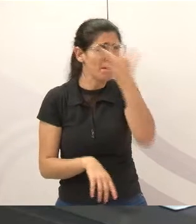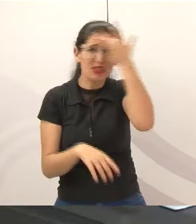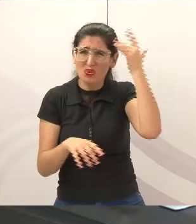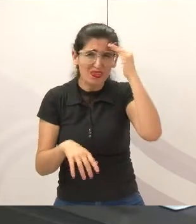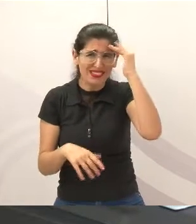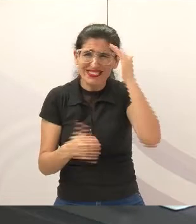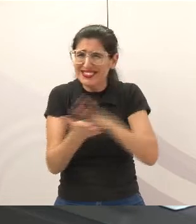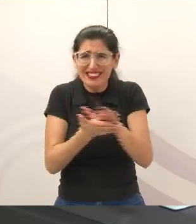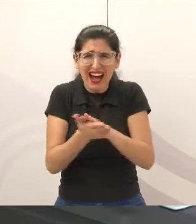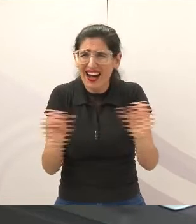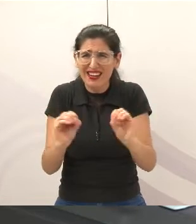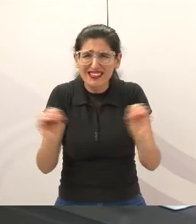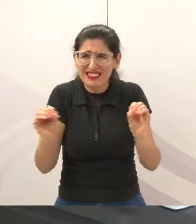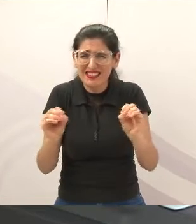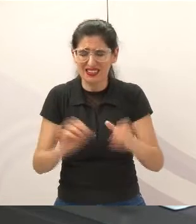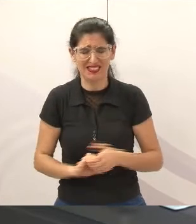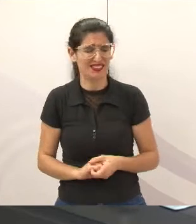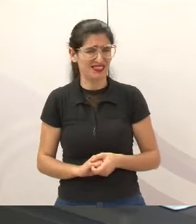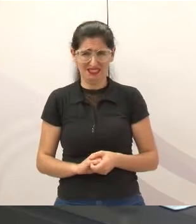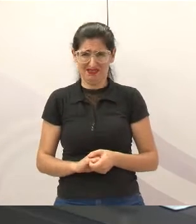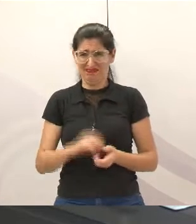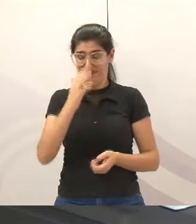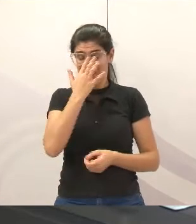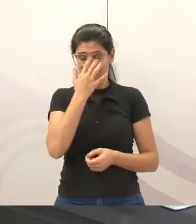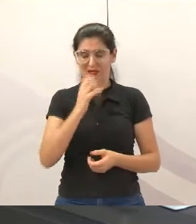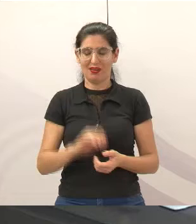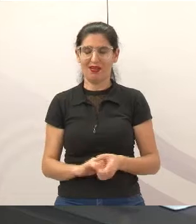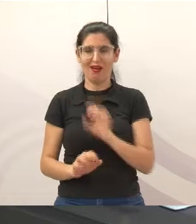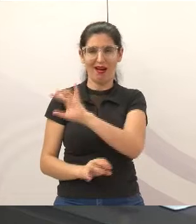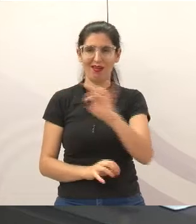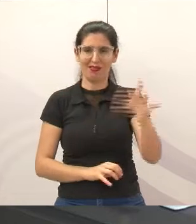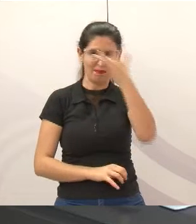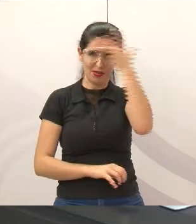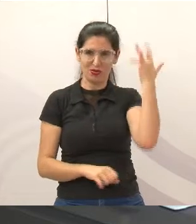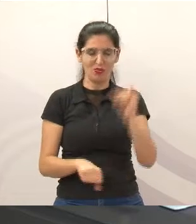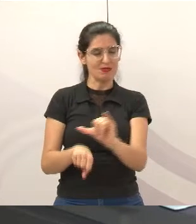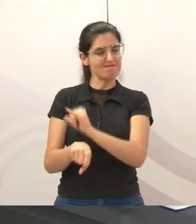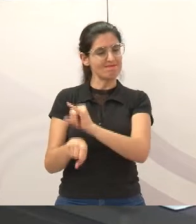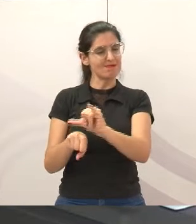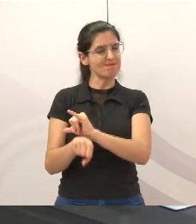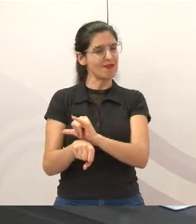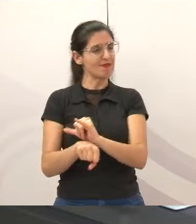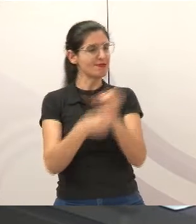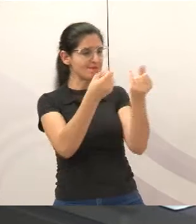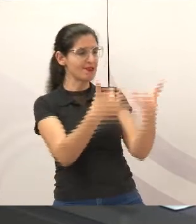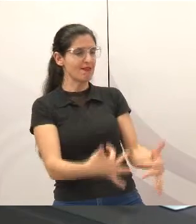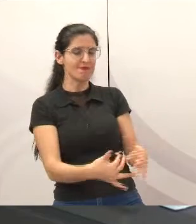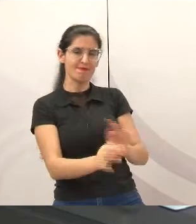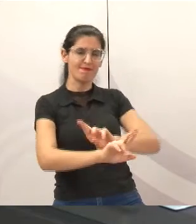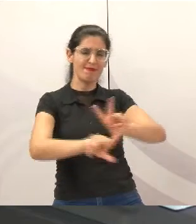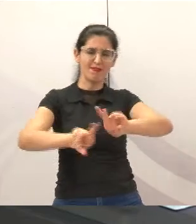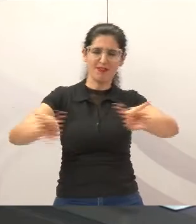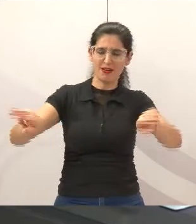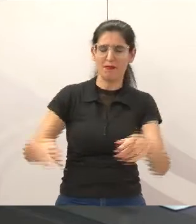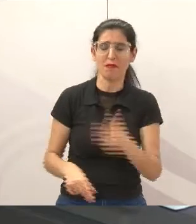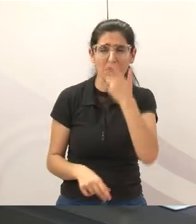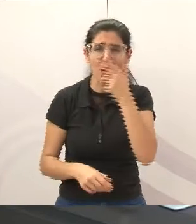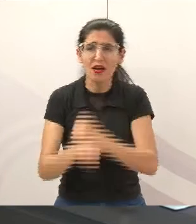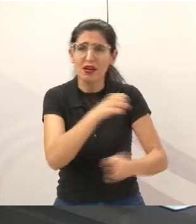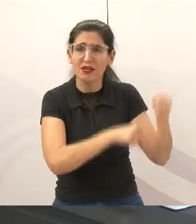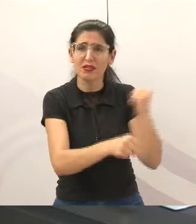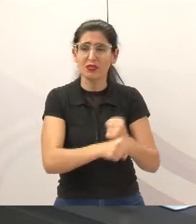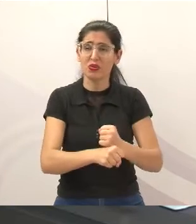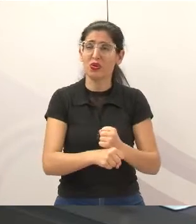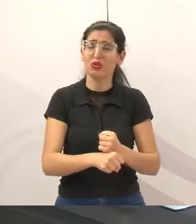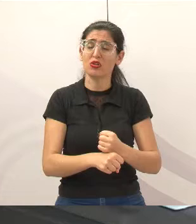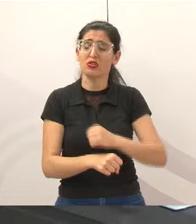famílias. Parece que cada um está correndo para um lado. Perceba o seguinte, que em 2018, o governo americano teve lá em janeiro